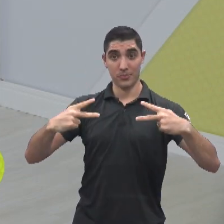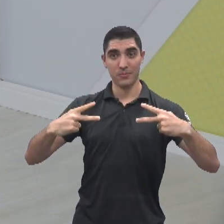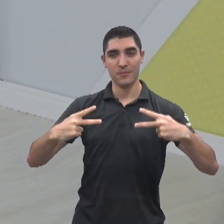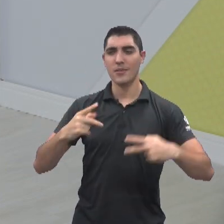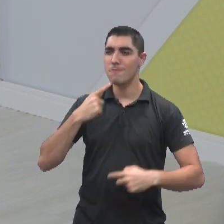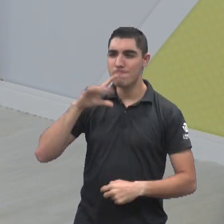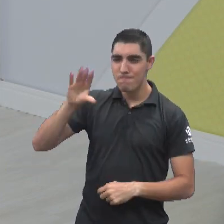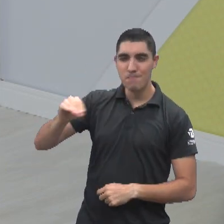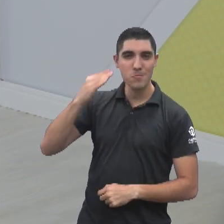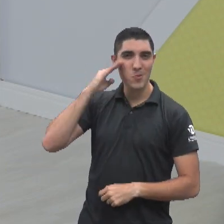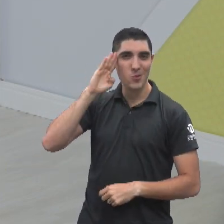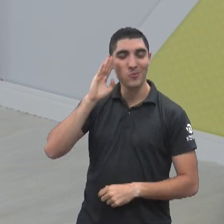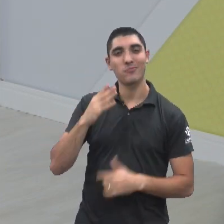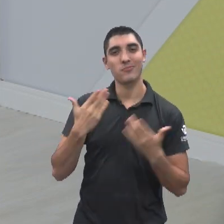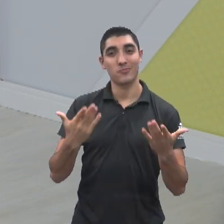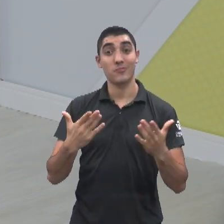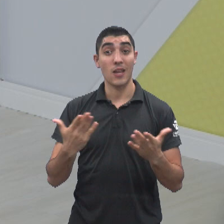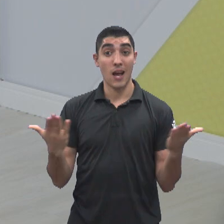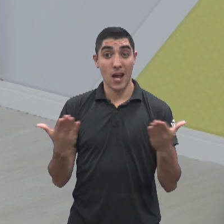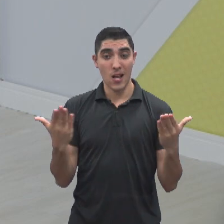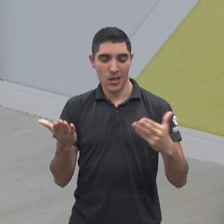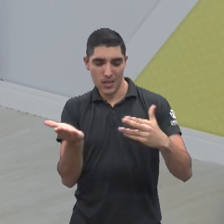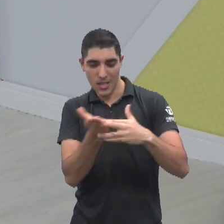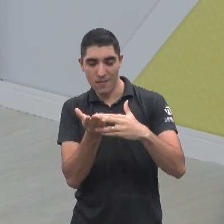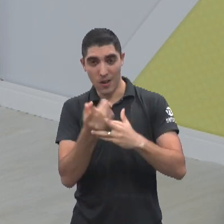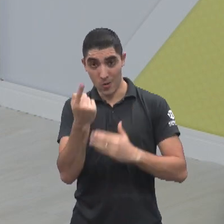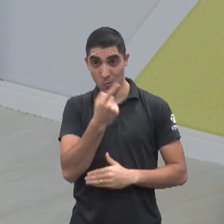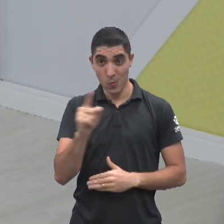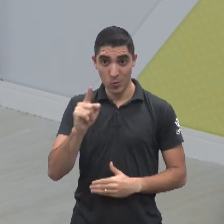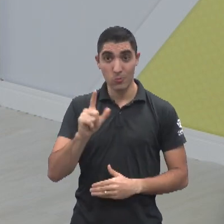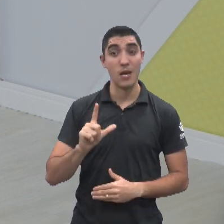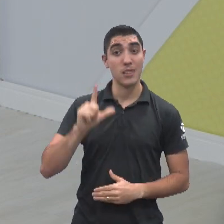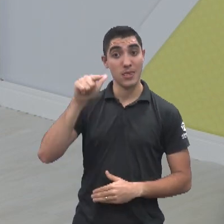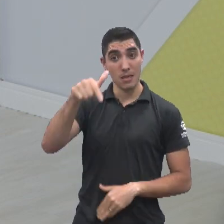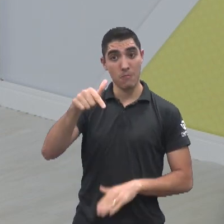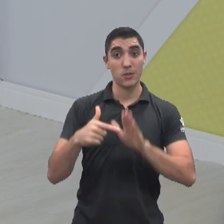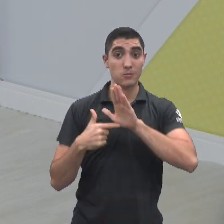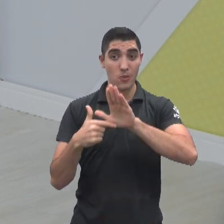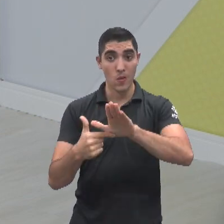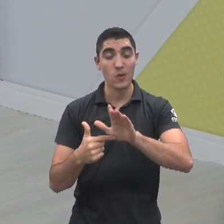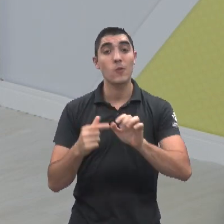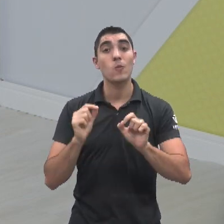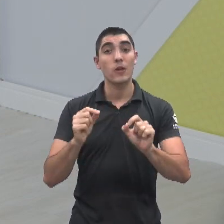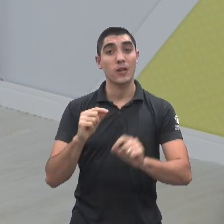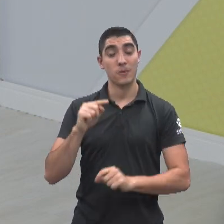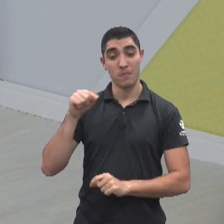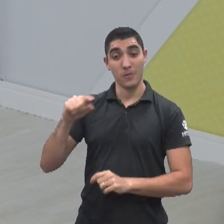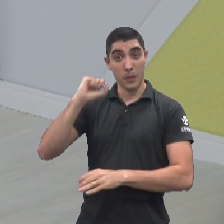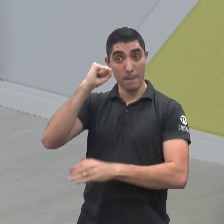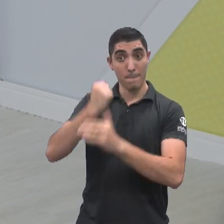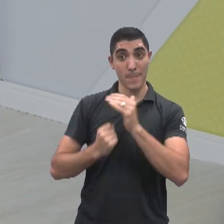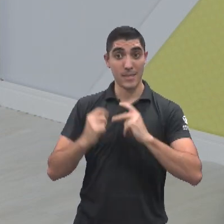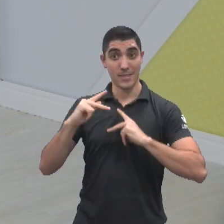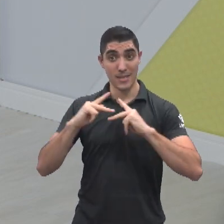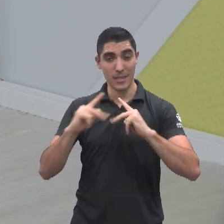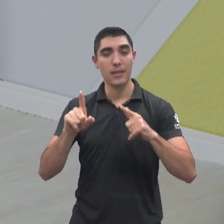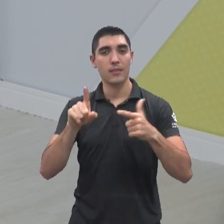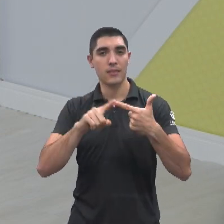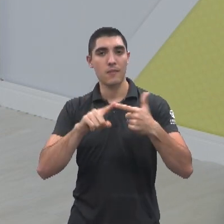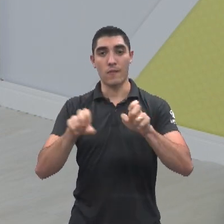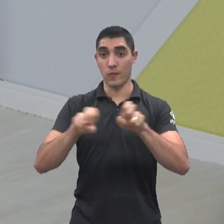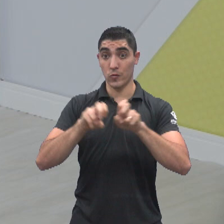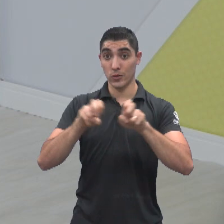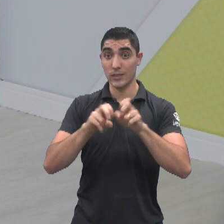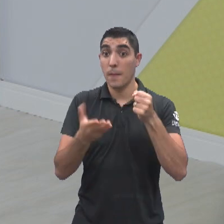Bruno! Vamos fazer o seguinte, a gente vai para o último intervalo do dia, na volta a gente vai falar de basquete, vamos falar de futsal, agora da